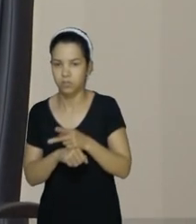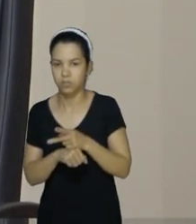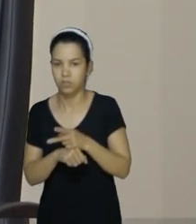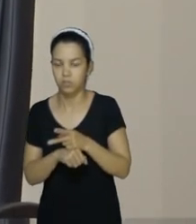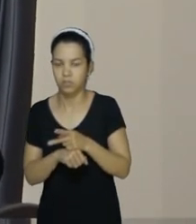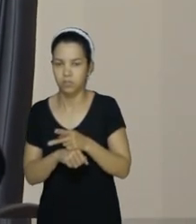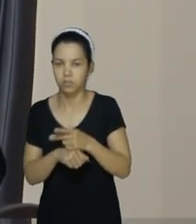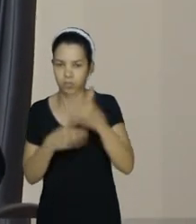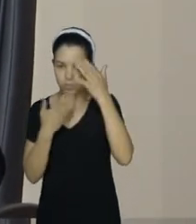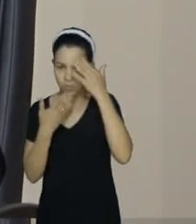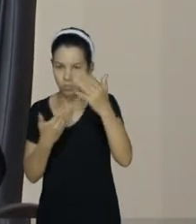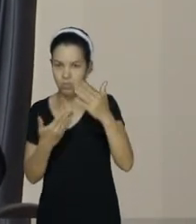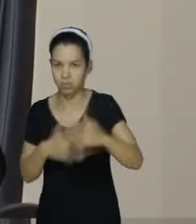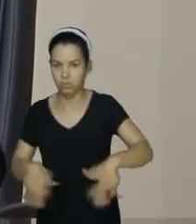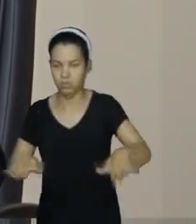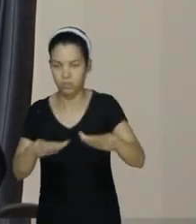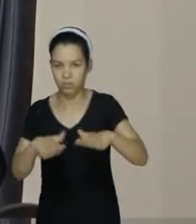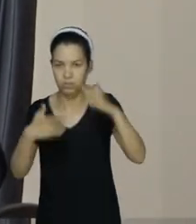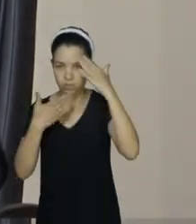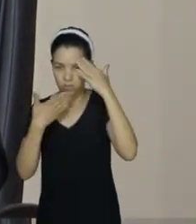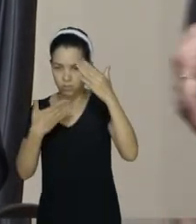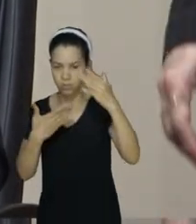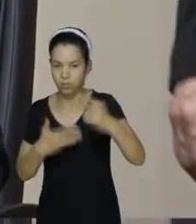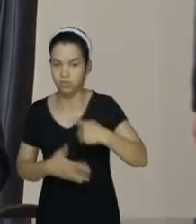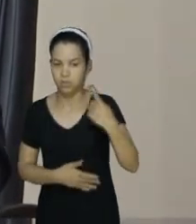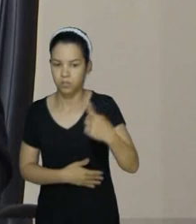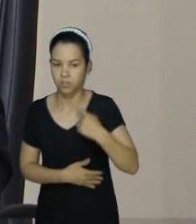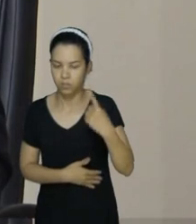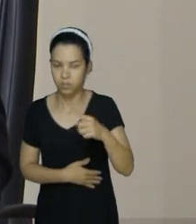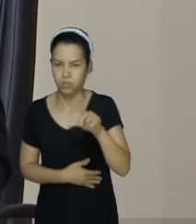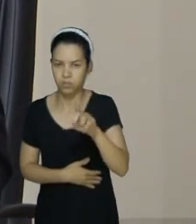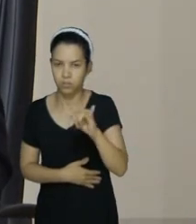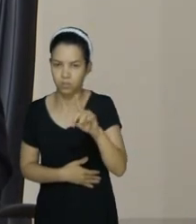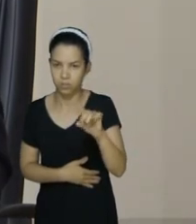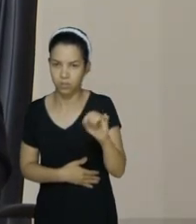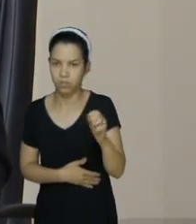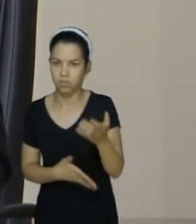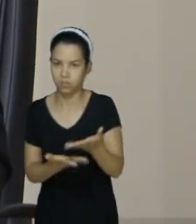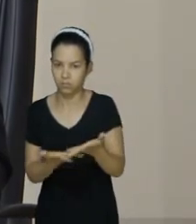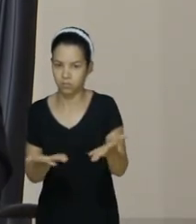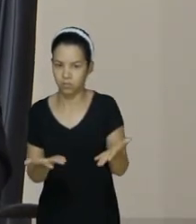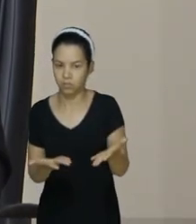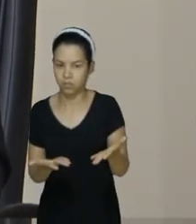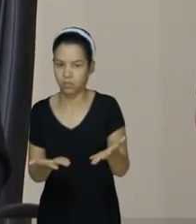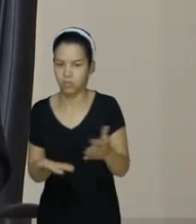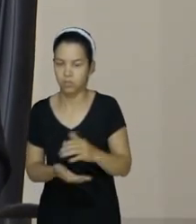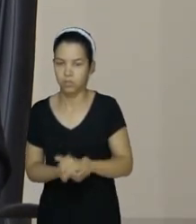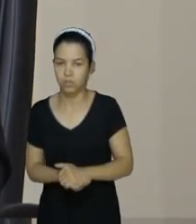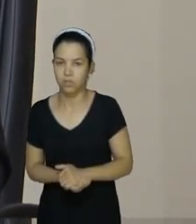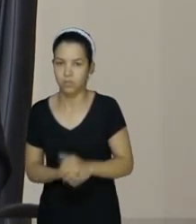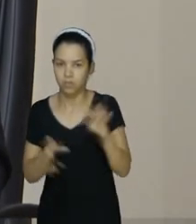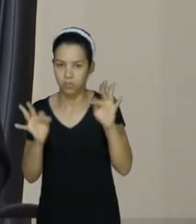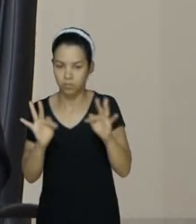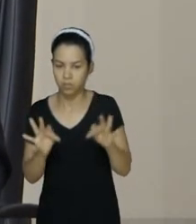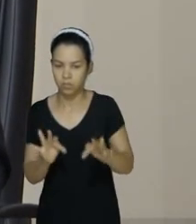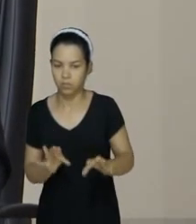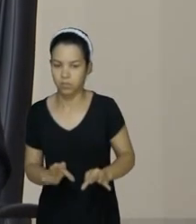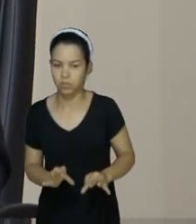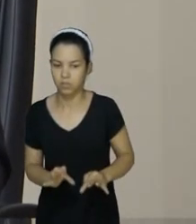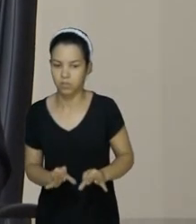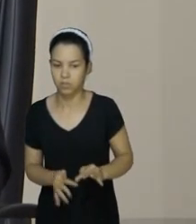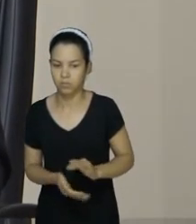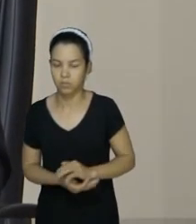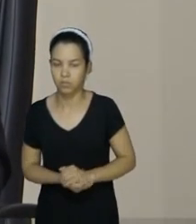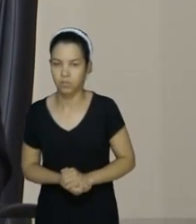a todos. Obrigado, deputado Lídio, a você. Que sejas muito feliz na tua caminhada. Que